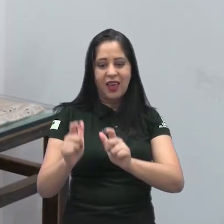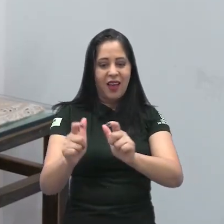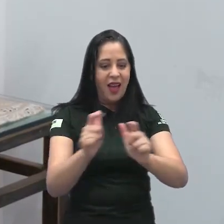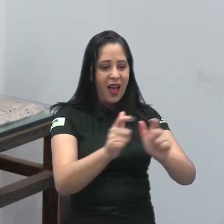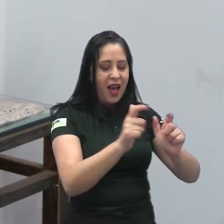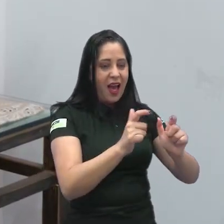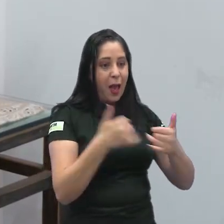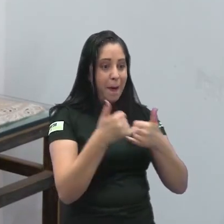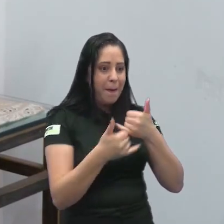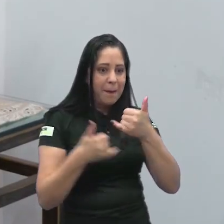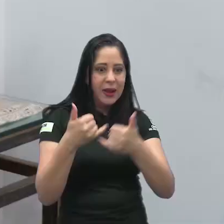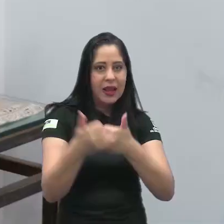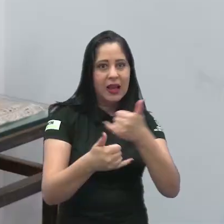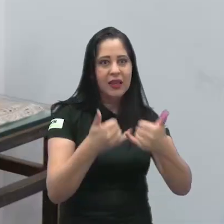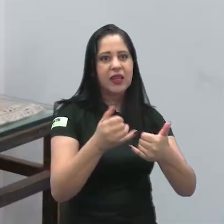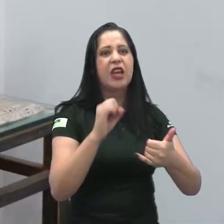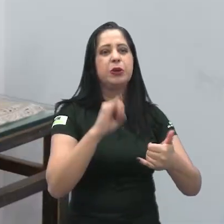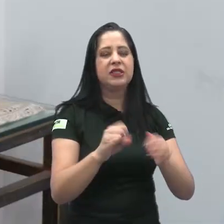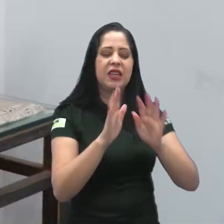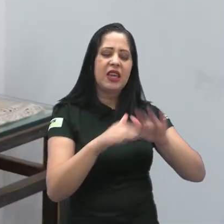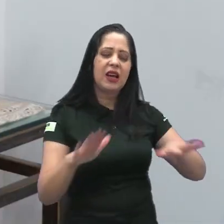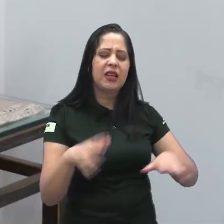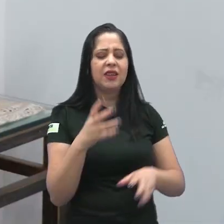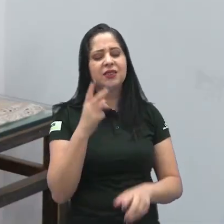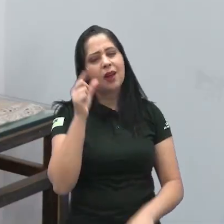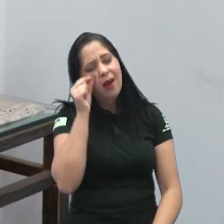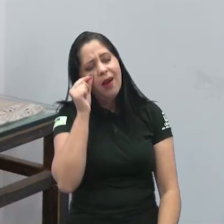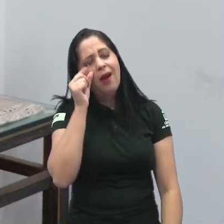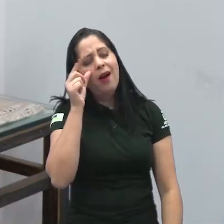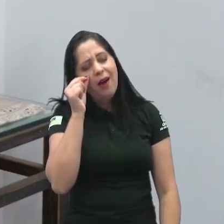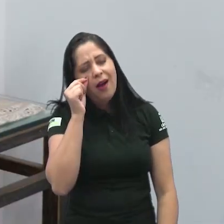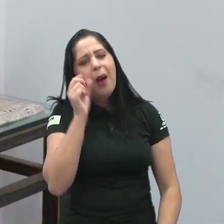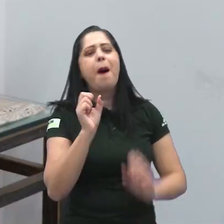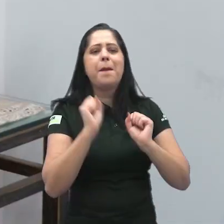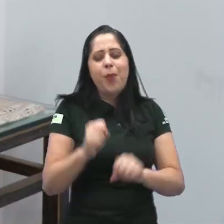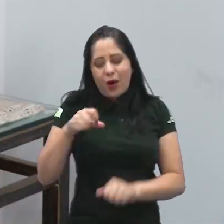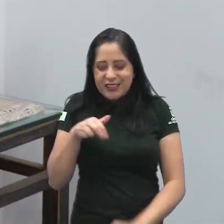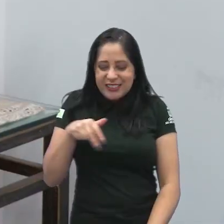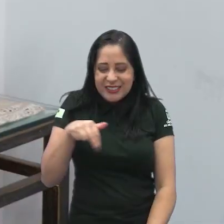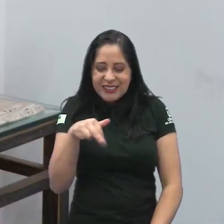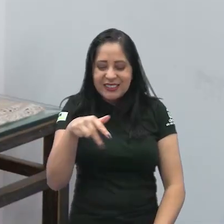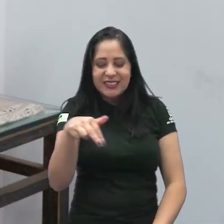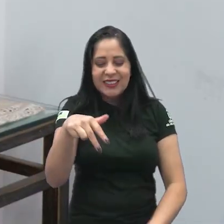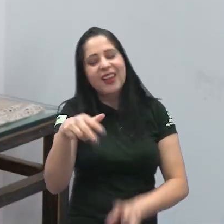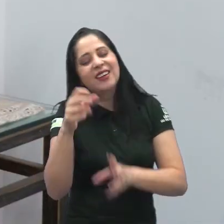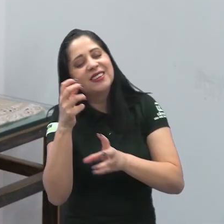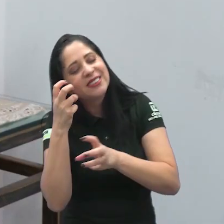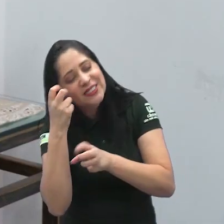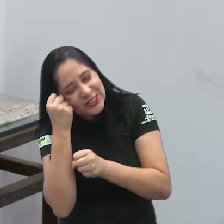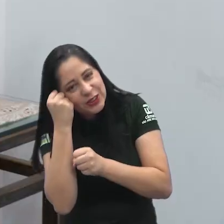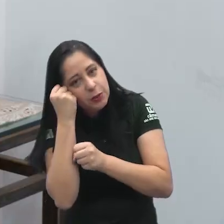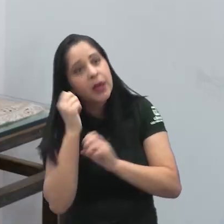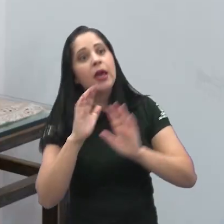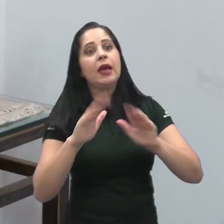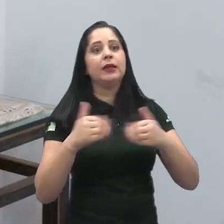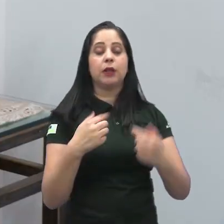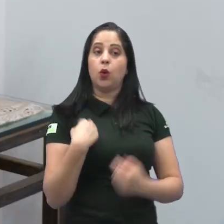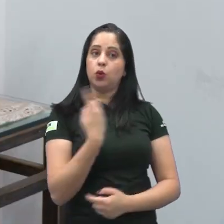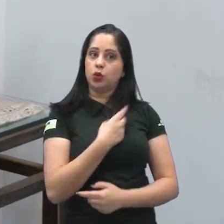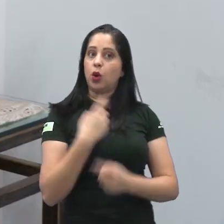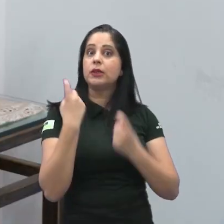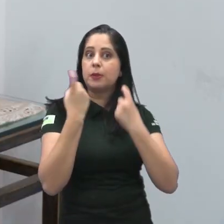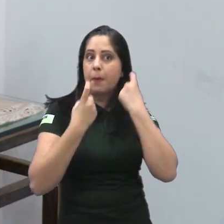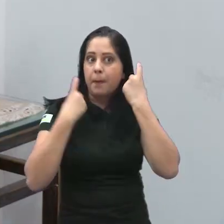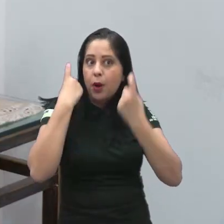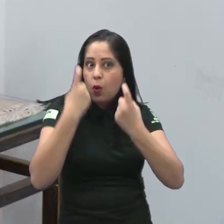querem brincar. E aquelas que chegam com soninho, já tem um cantinho do repouso para elas dormirem. Então, a gente se preocupa muito com essa